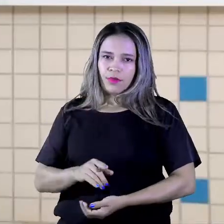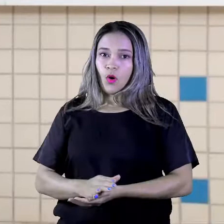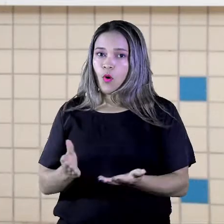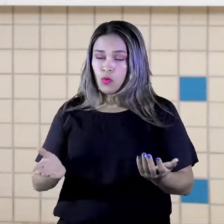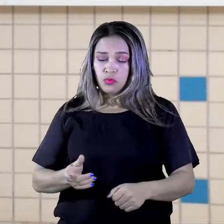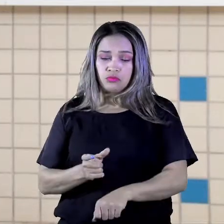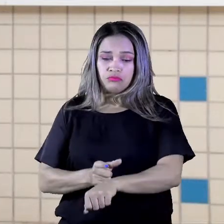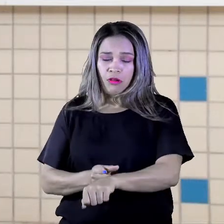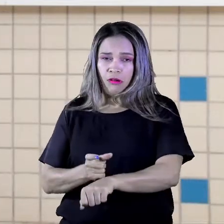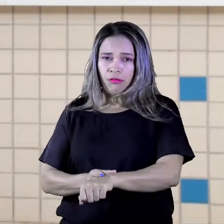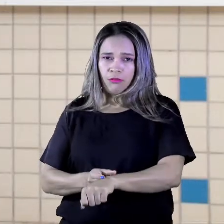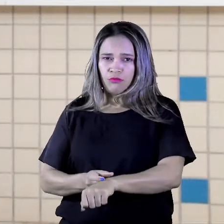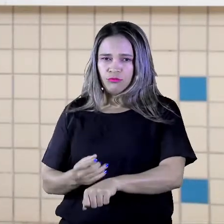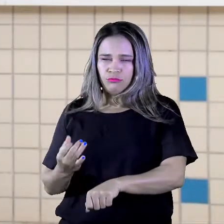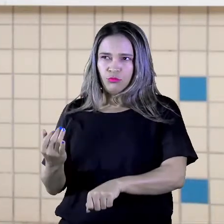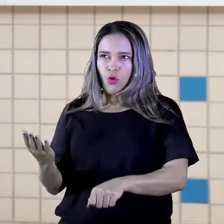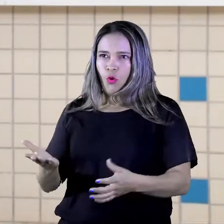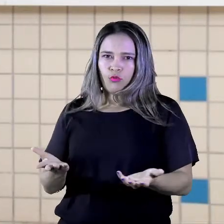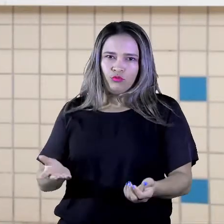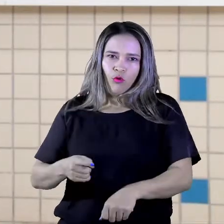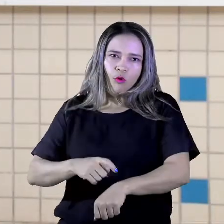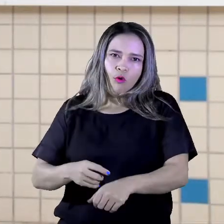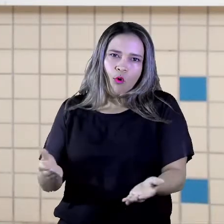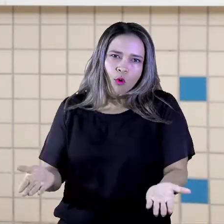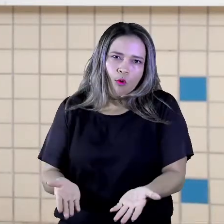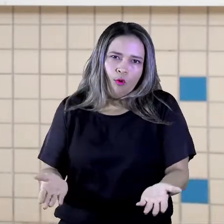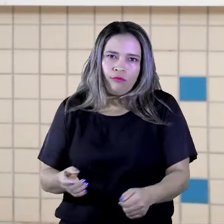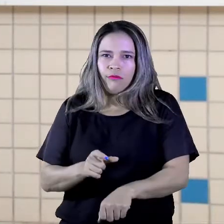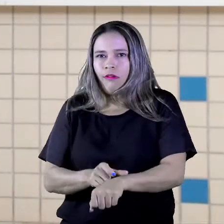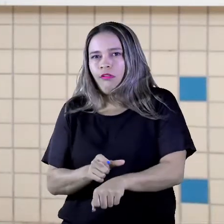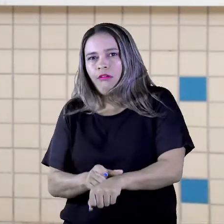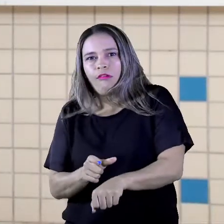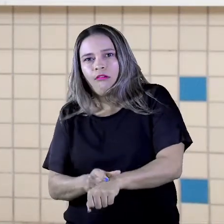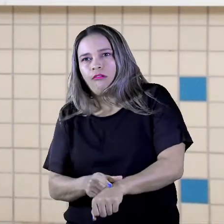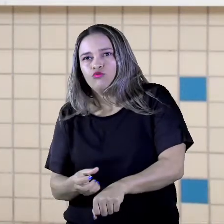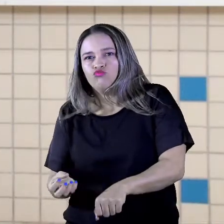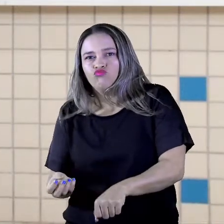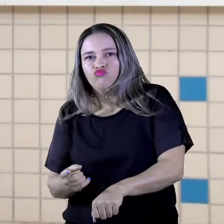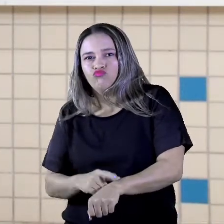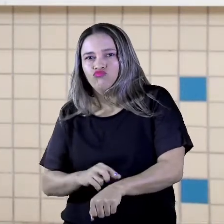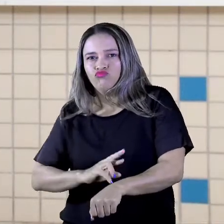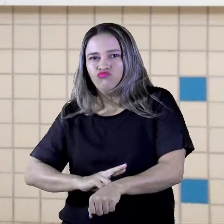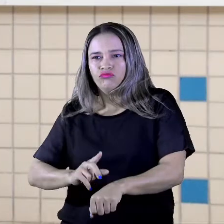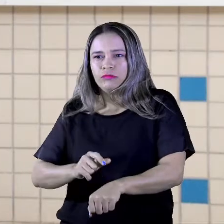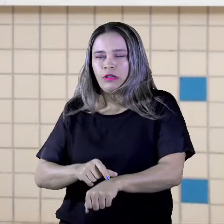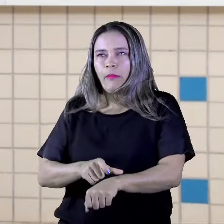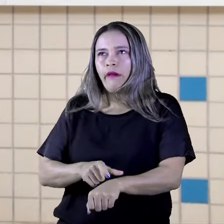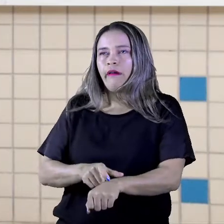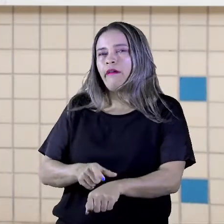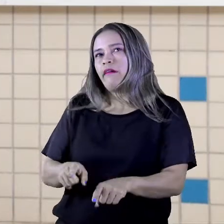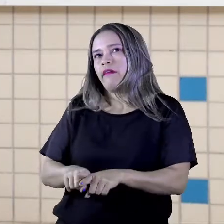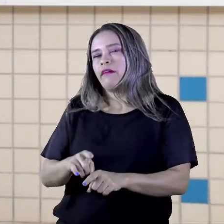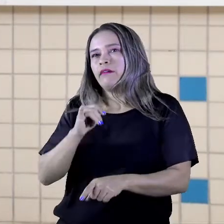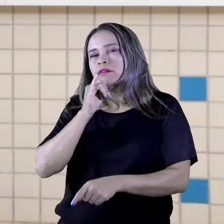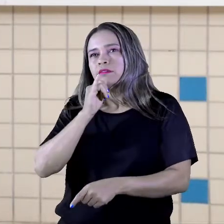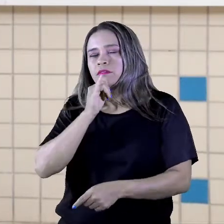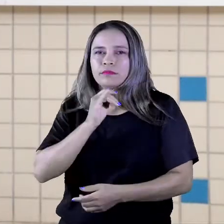relógios muito modernos, Relógios analógicos, relógios que medem, por